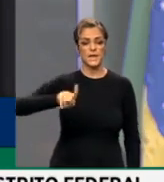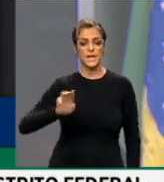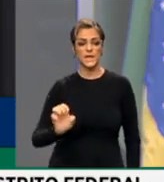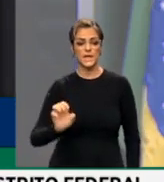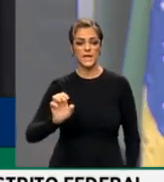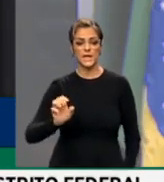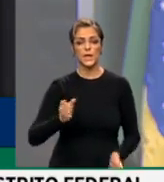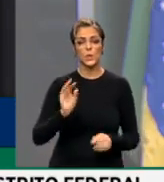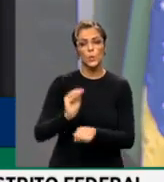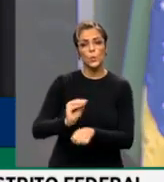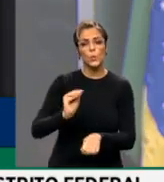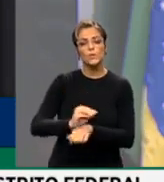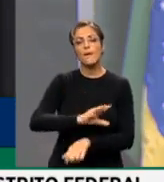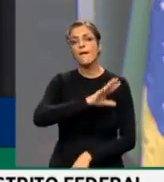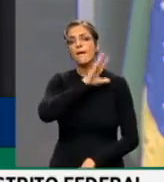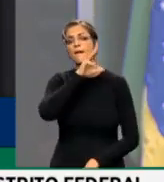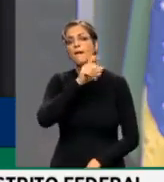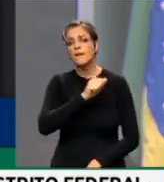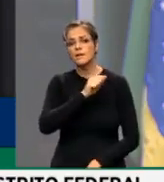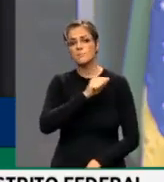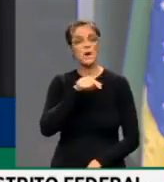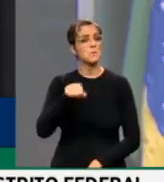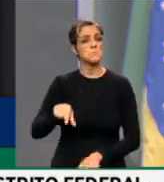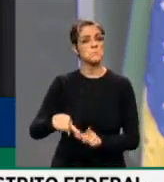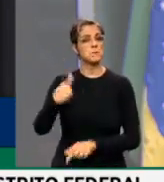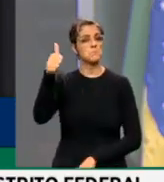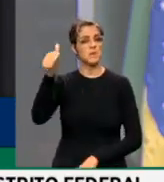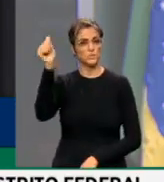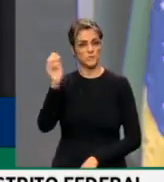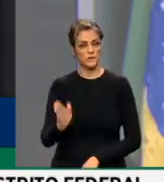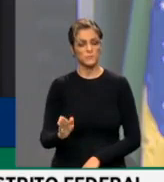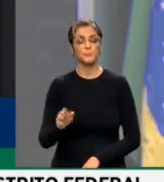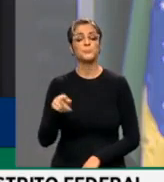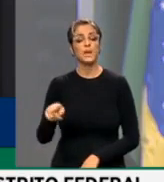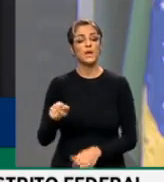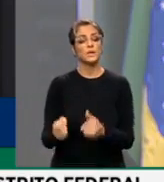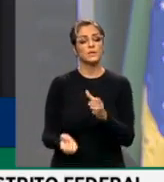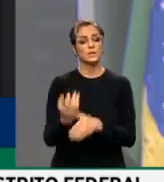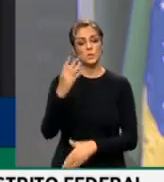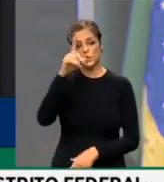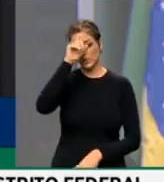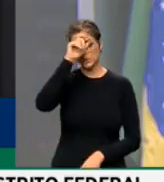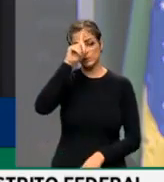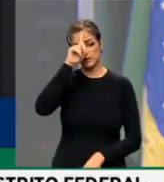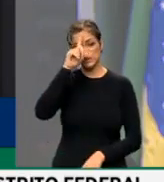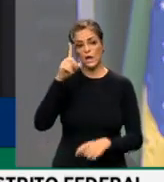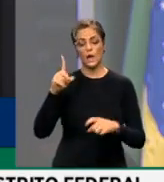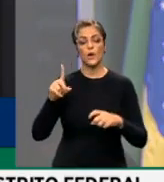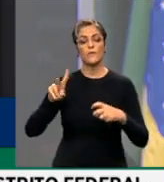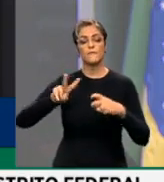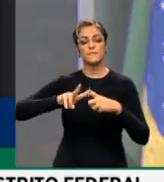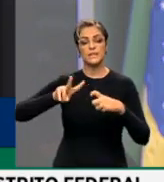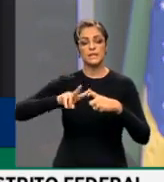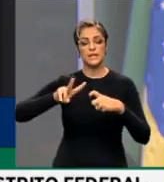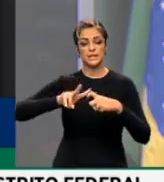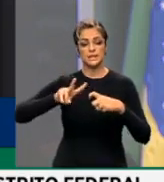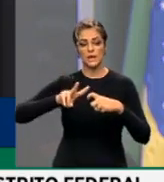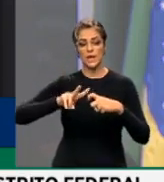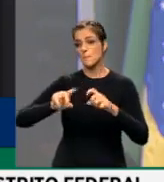uma inovação do Brasil. Geraldo fez o primeiro hospital veterinário público do